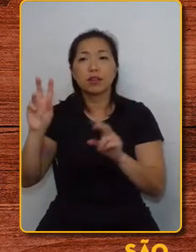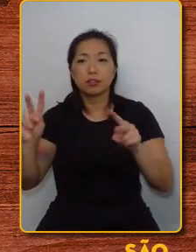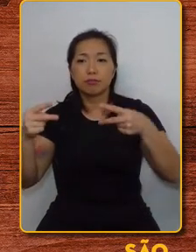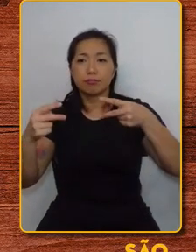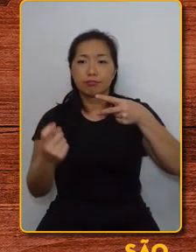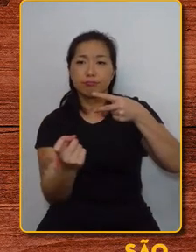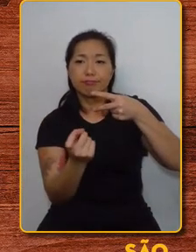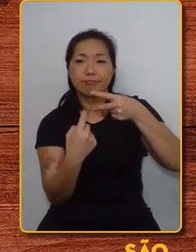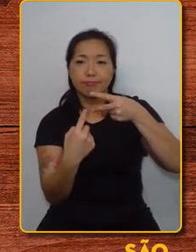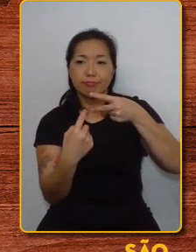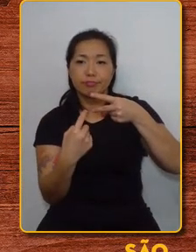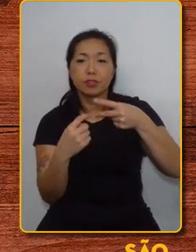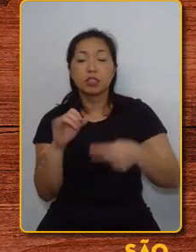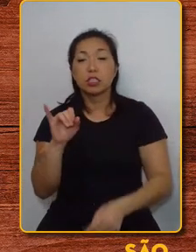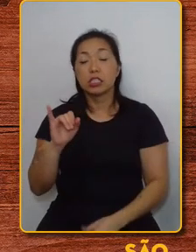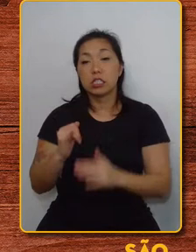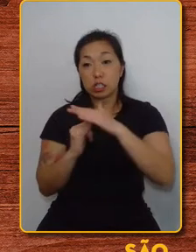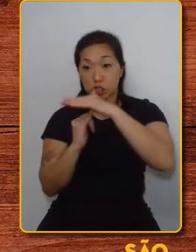do